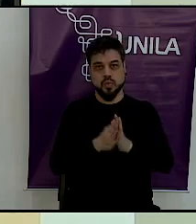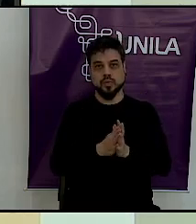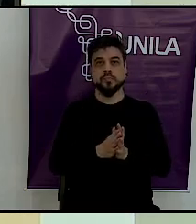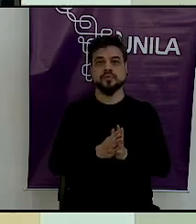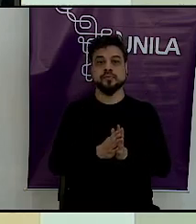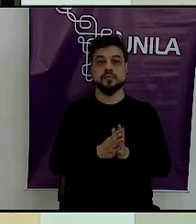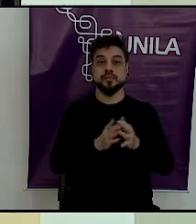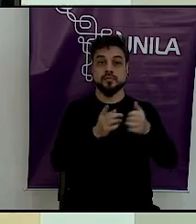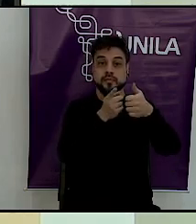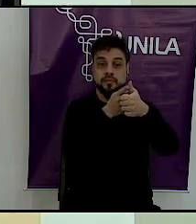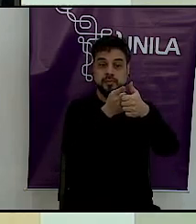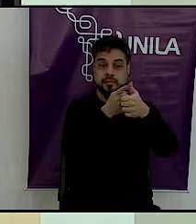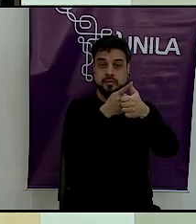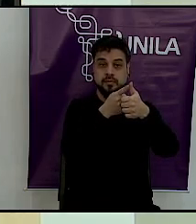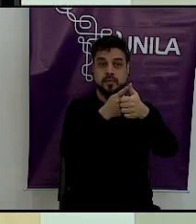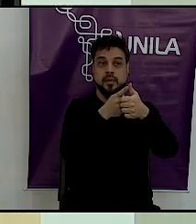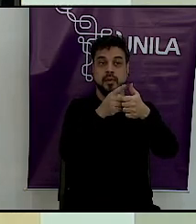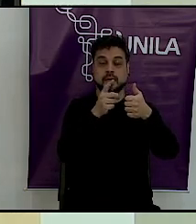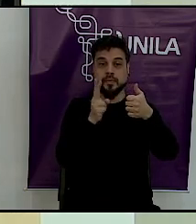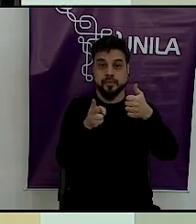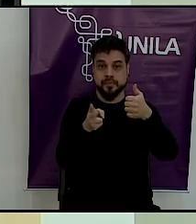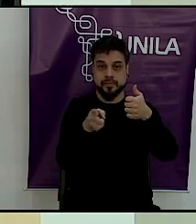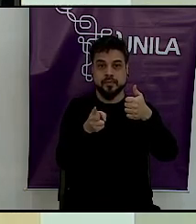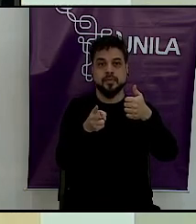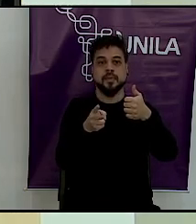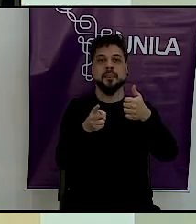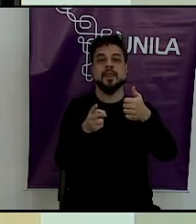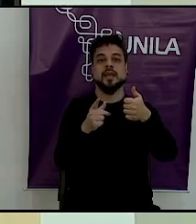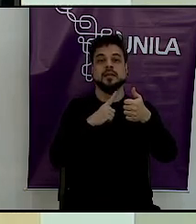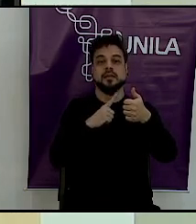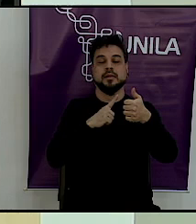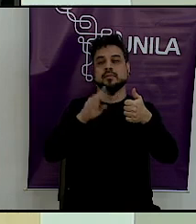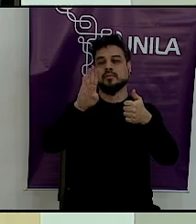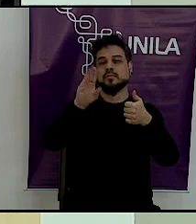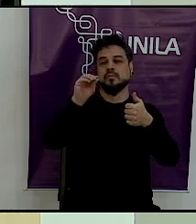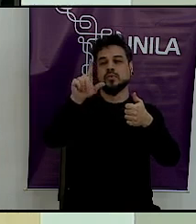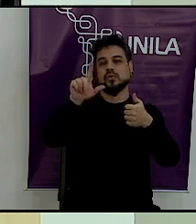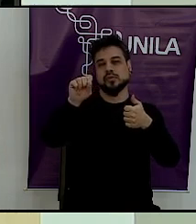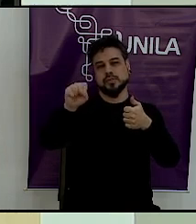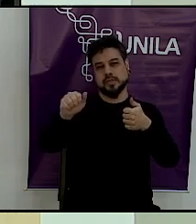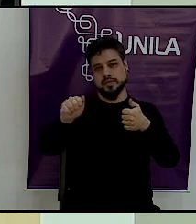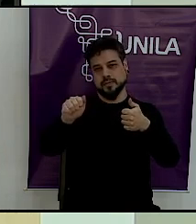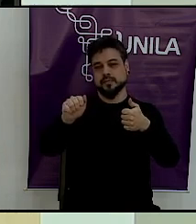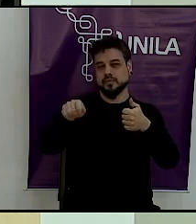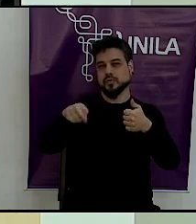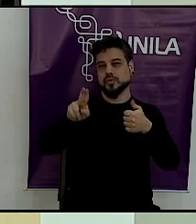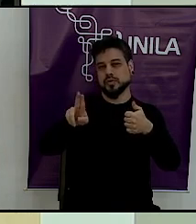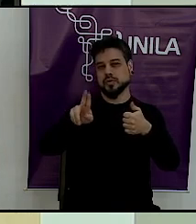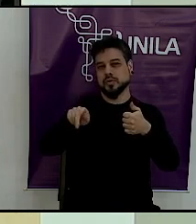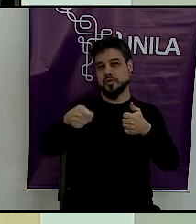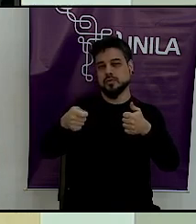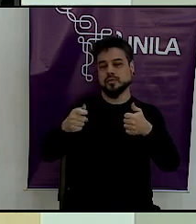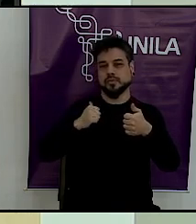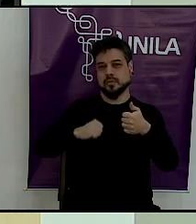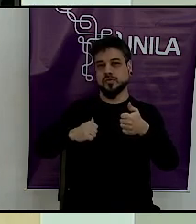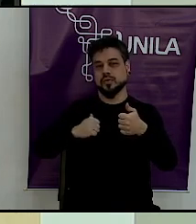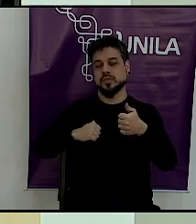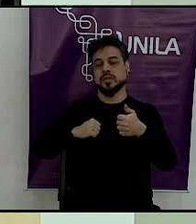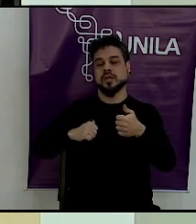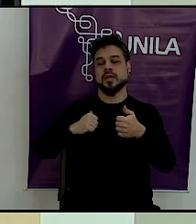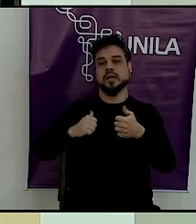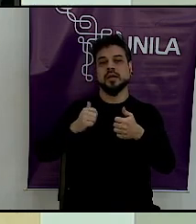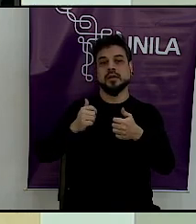primeiro, a manutenção das bolsas, né, de pesquisa, ensino e extensão. Essa foi uma premissa adotada, então aumentar e, na medida do